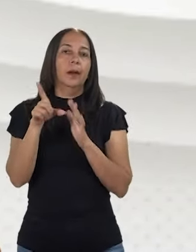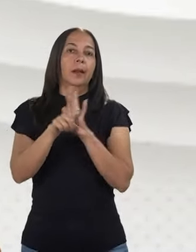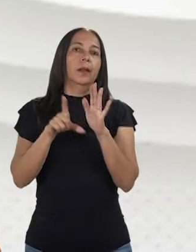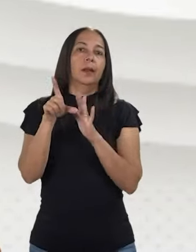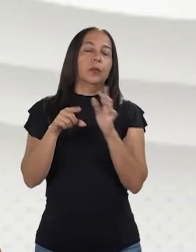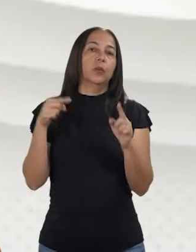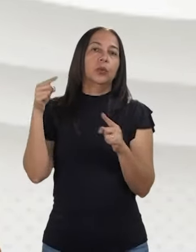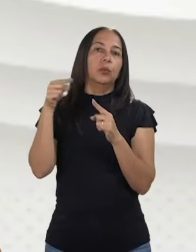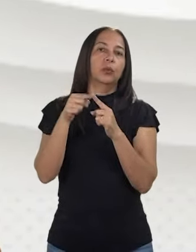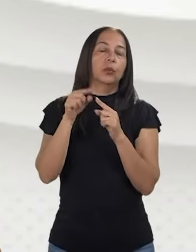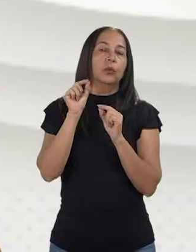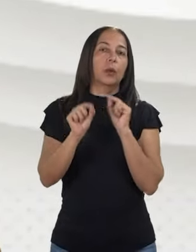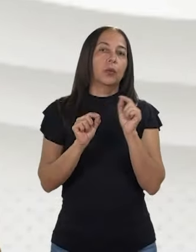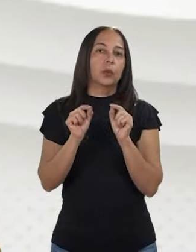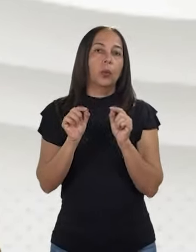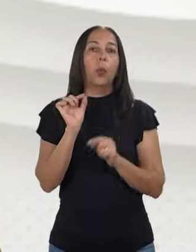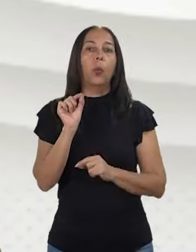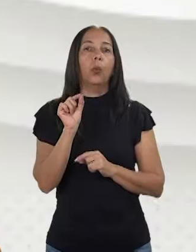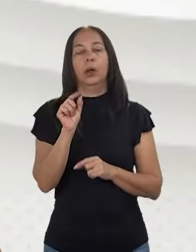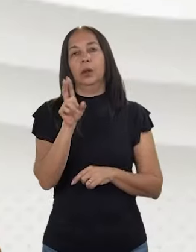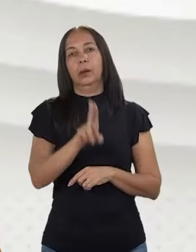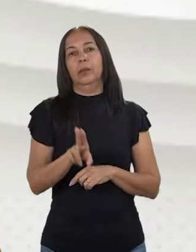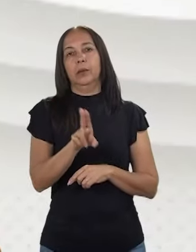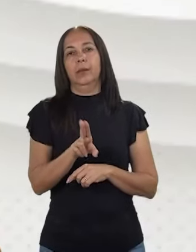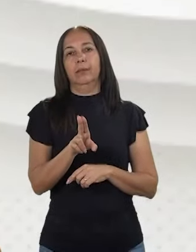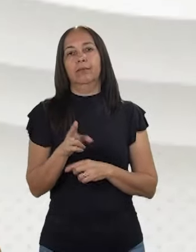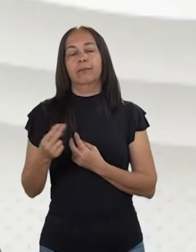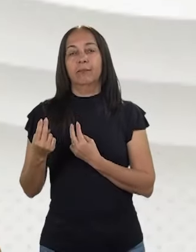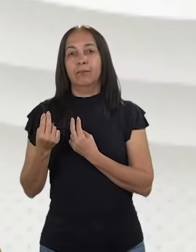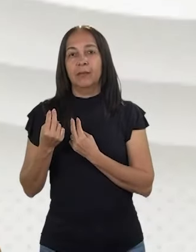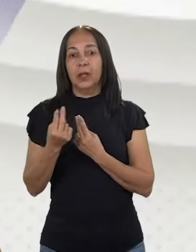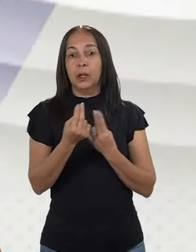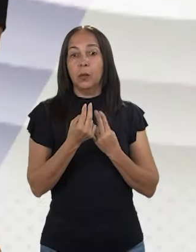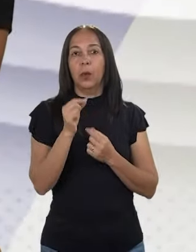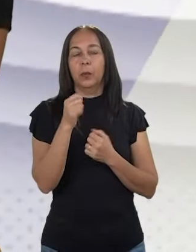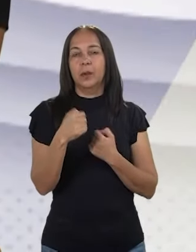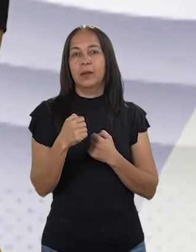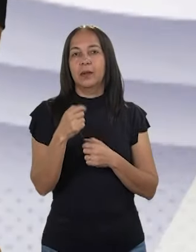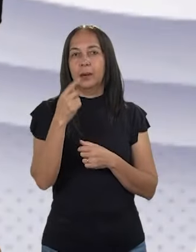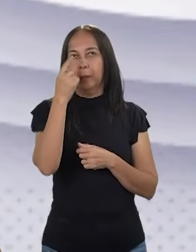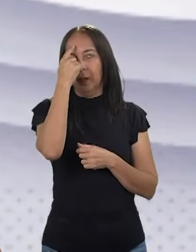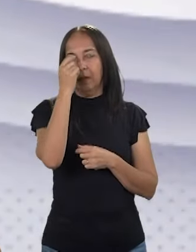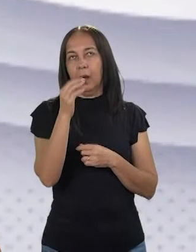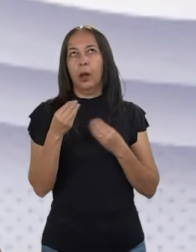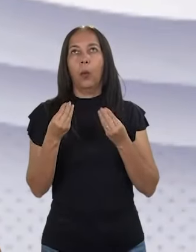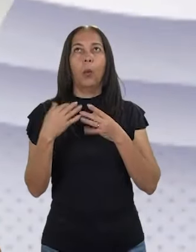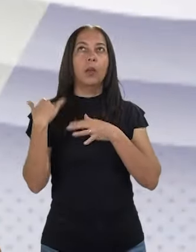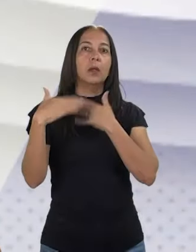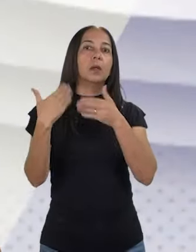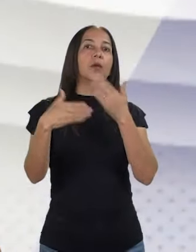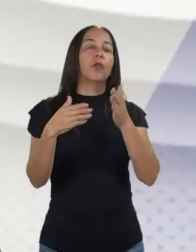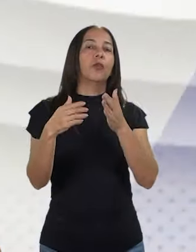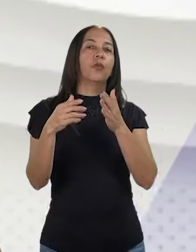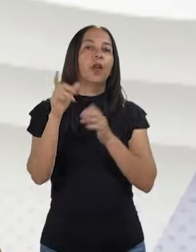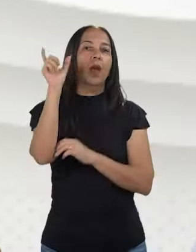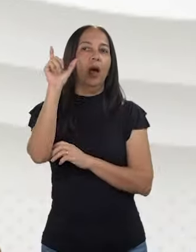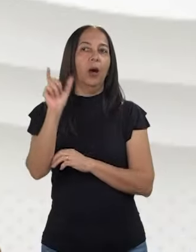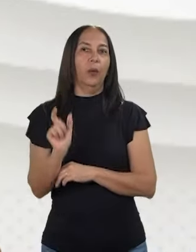brasileira Qual é o ponto de vista que a gente precisa utilizar a mesma coisa a gente precisa pensar quando a gente vai falar em desenvolver o